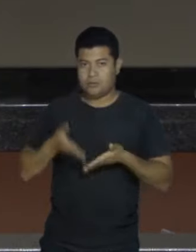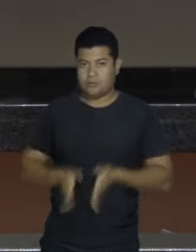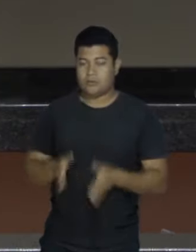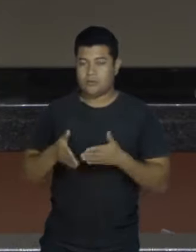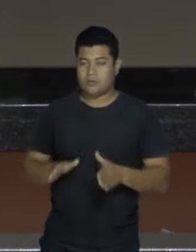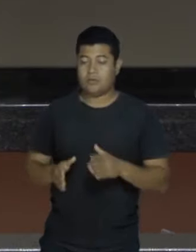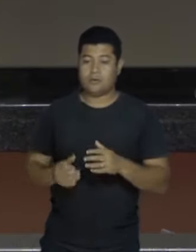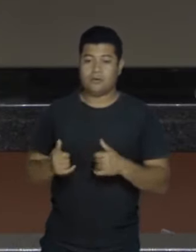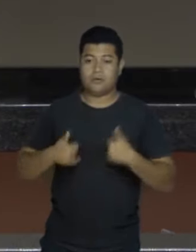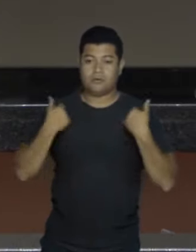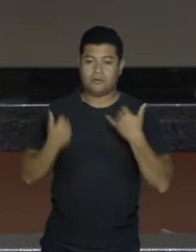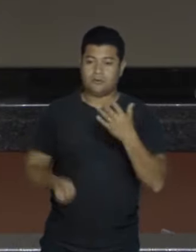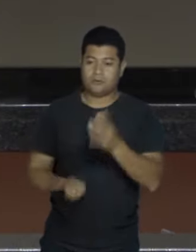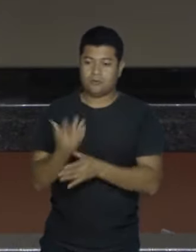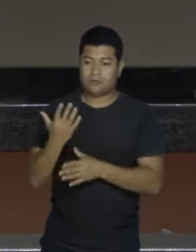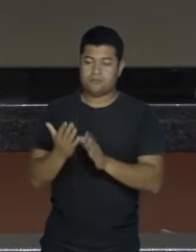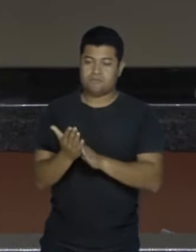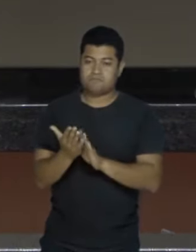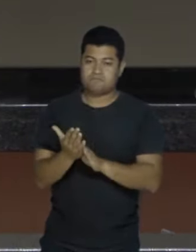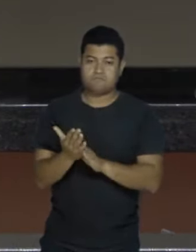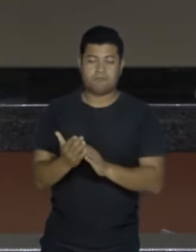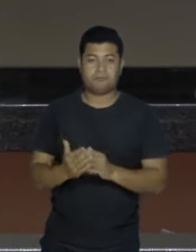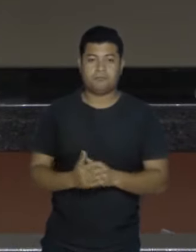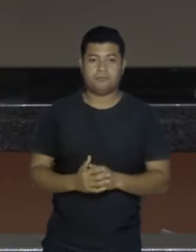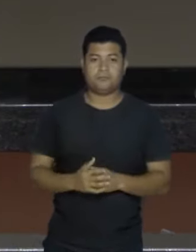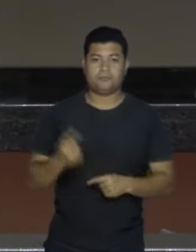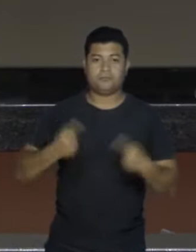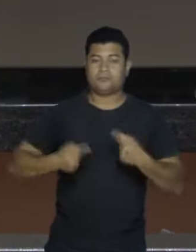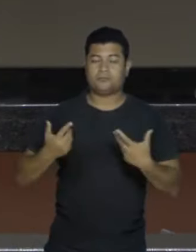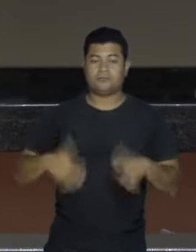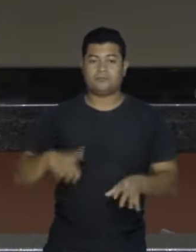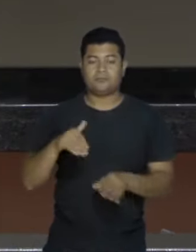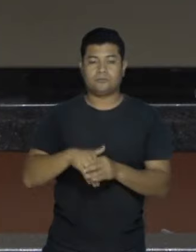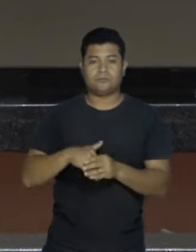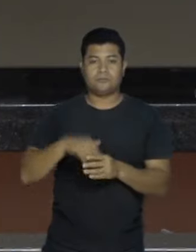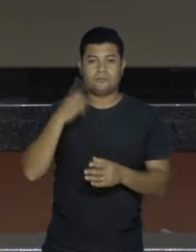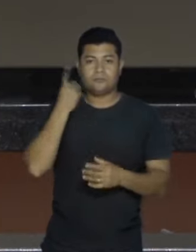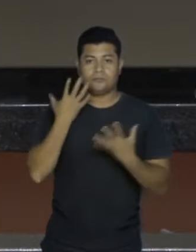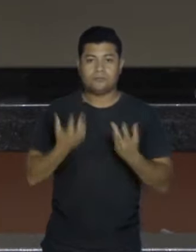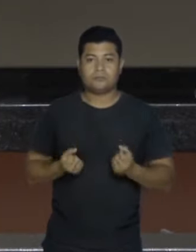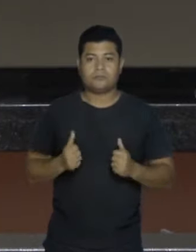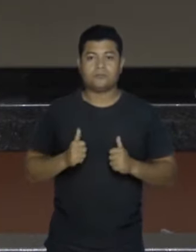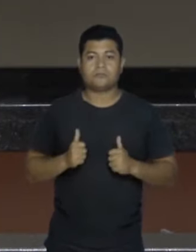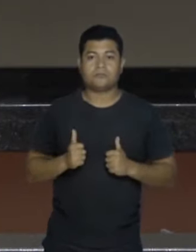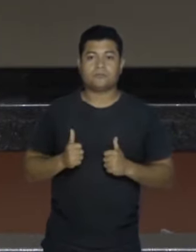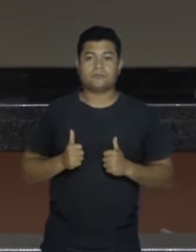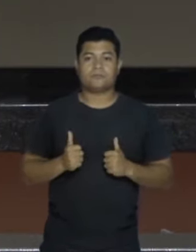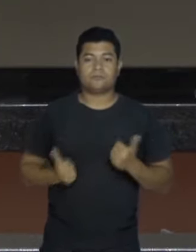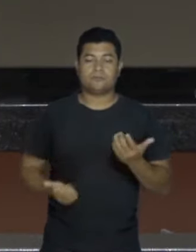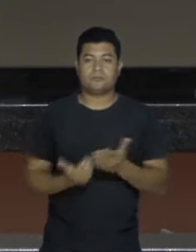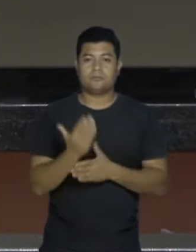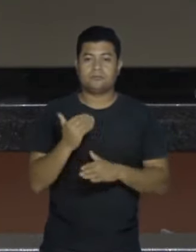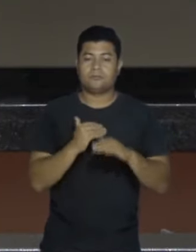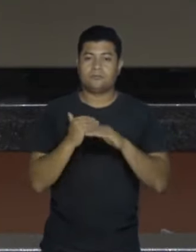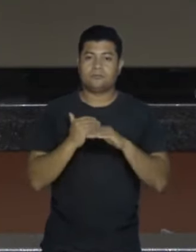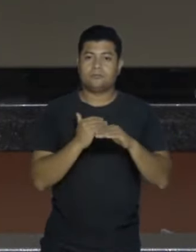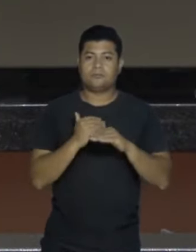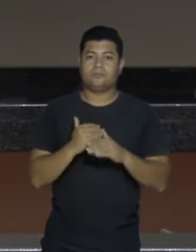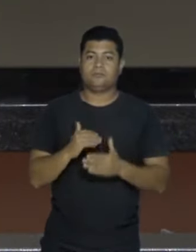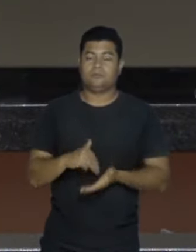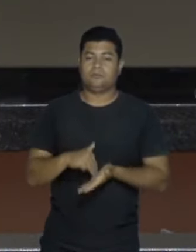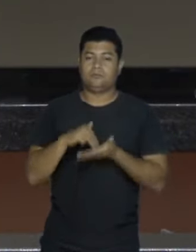referida identidade em discussão Novembro Quem Queira discutir em votação deputados que aprovam permanece como se encontra aprovado por unanimidade